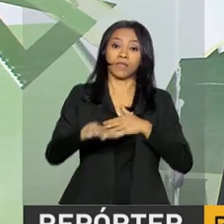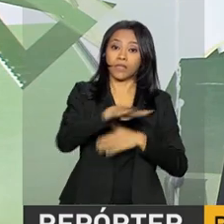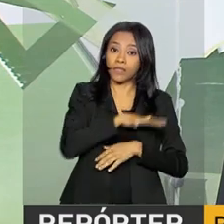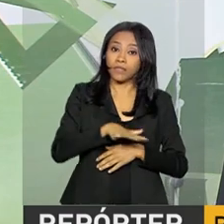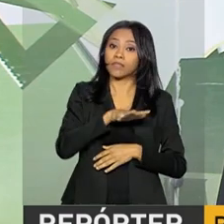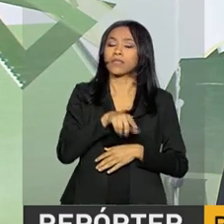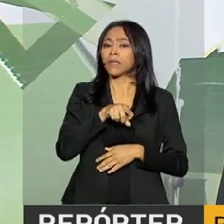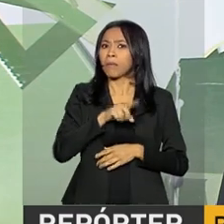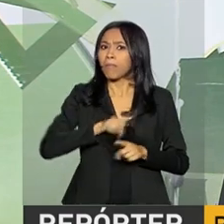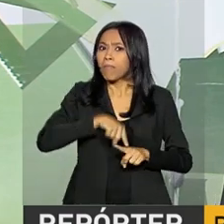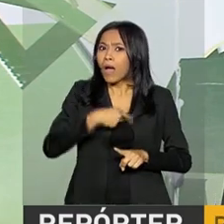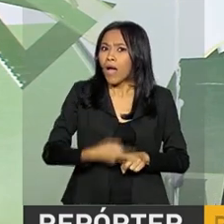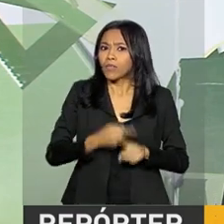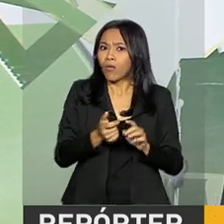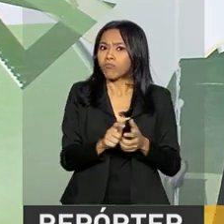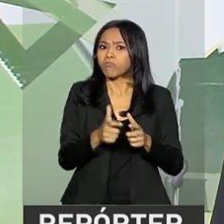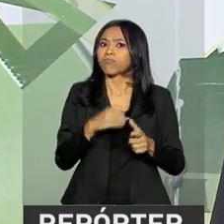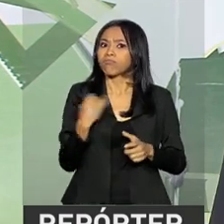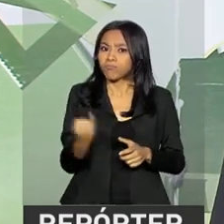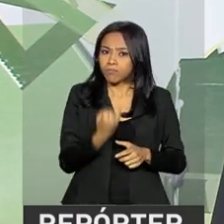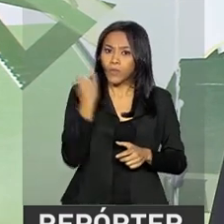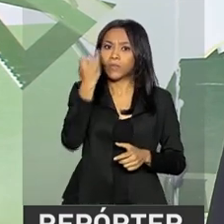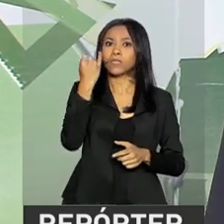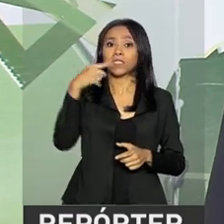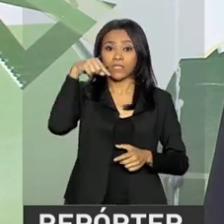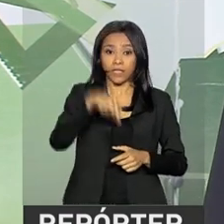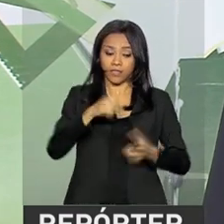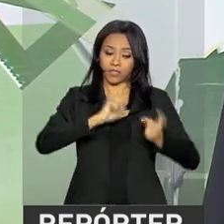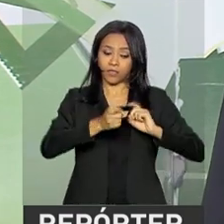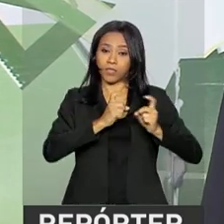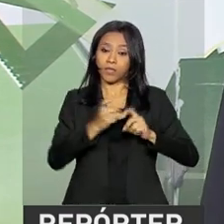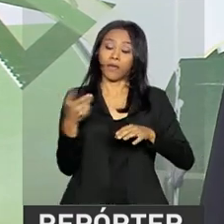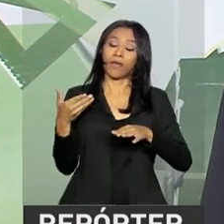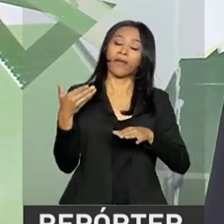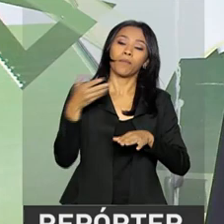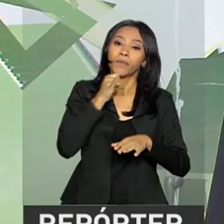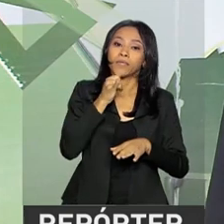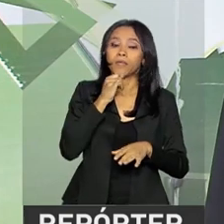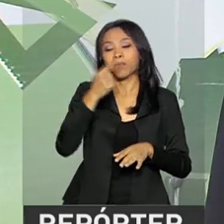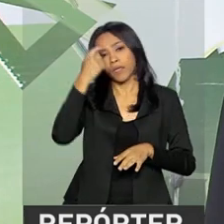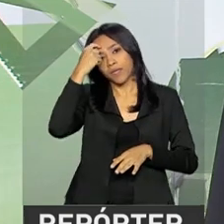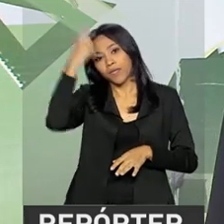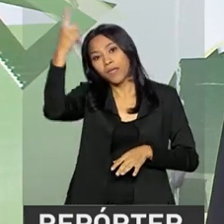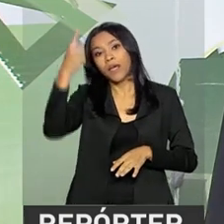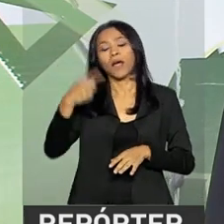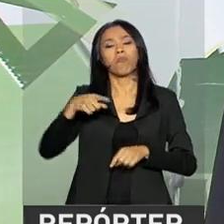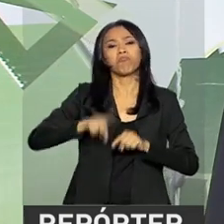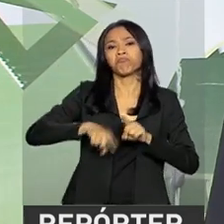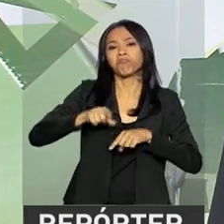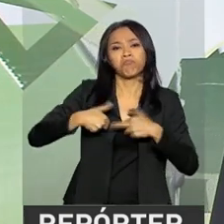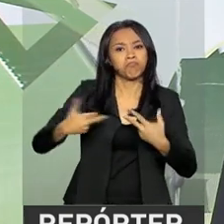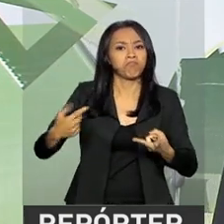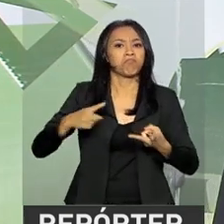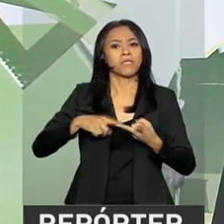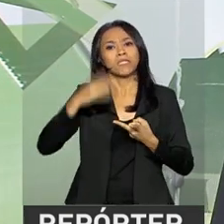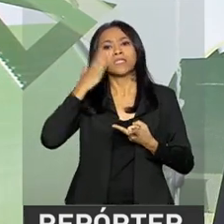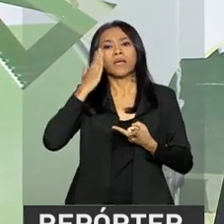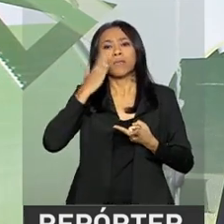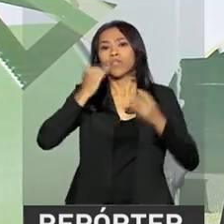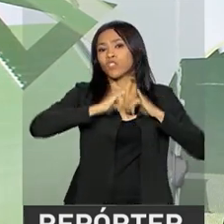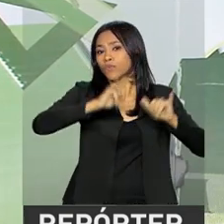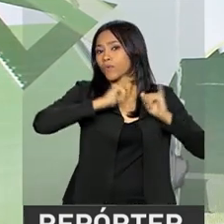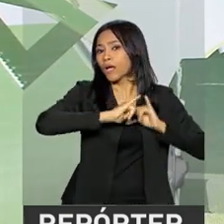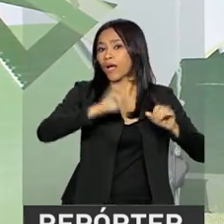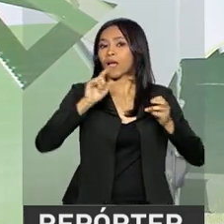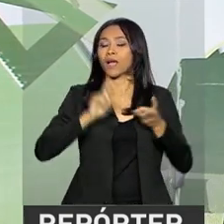ganha cada vez mais importância nessa gestão entram questões como criar um produto vendável saber divulgá lo e